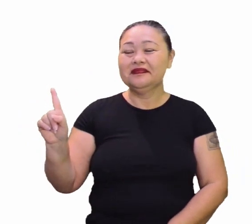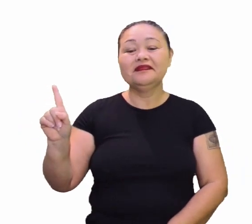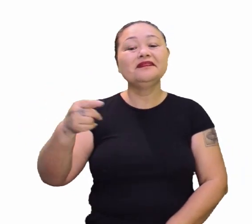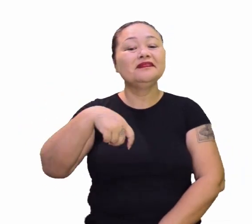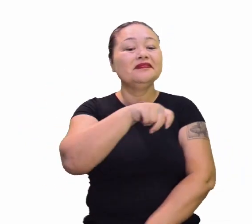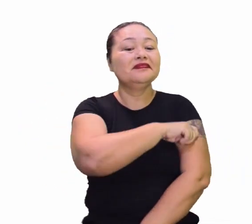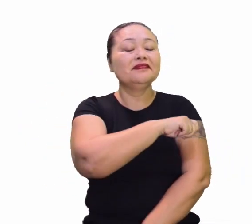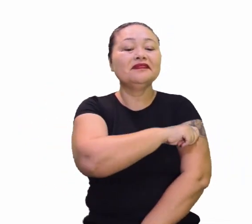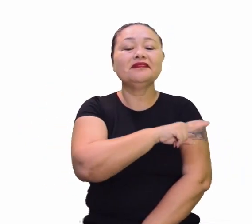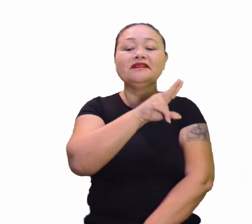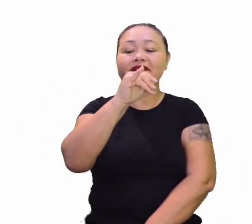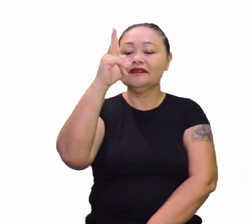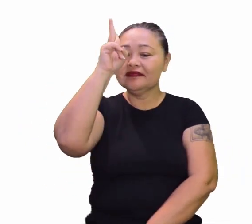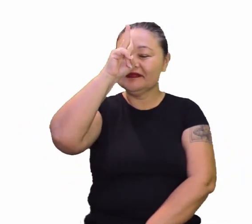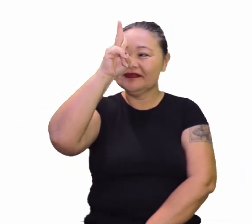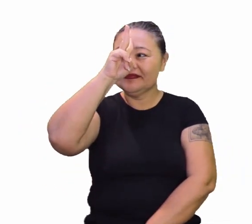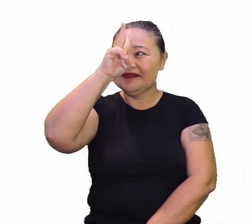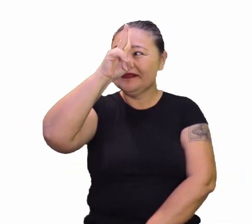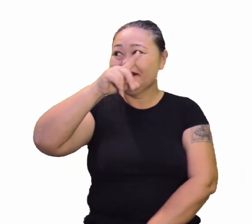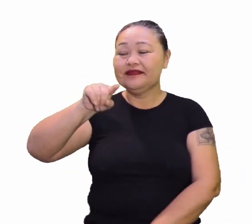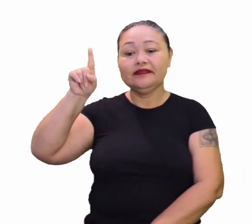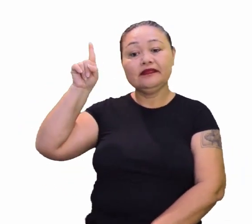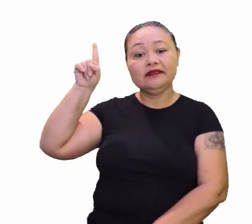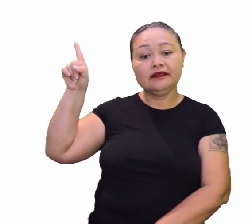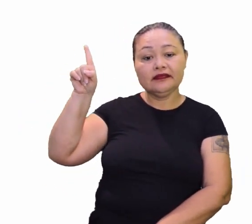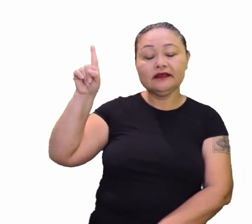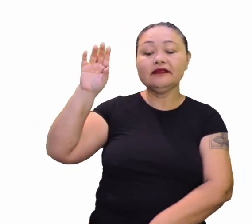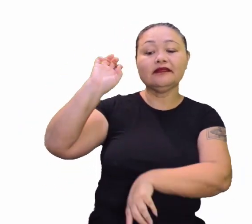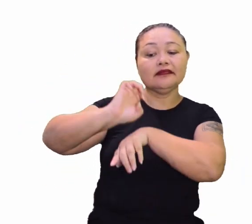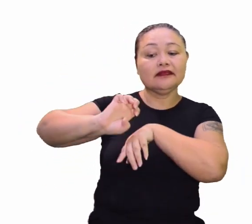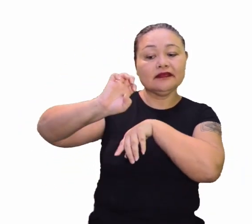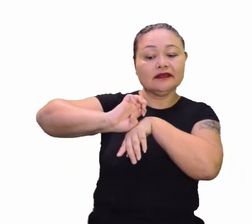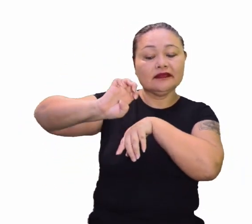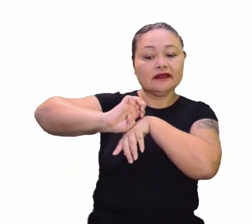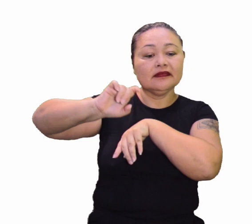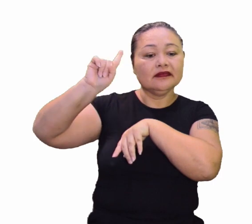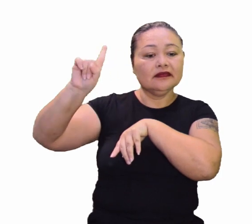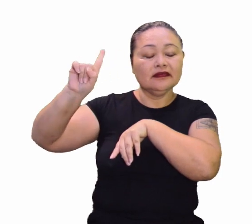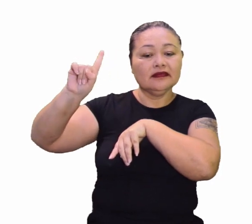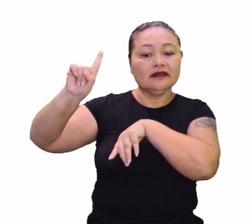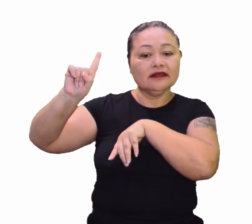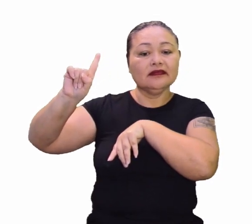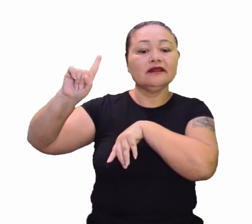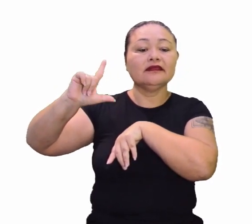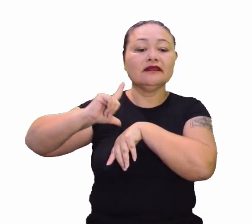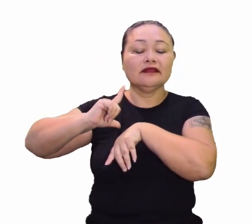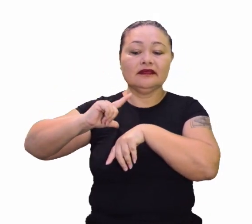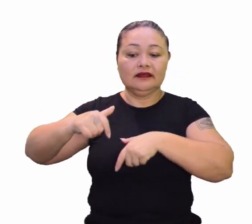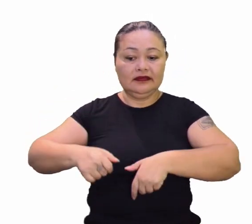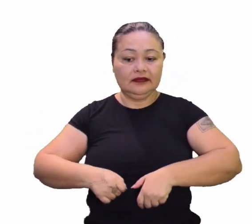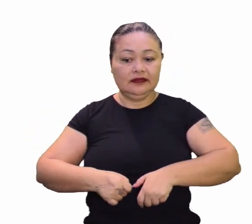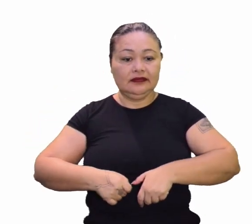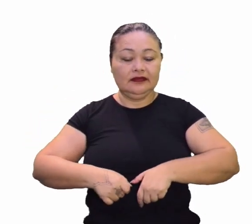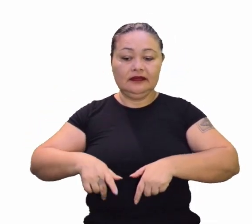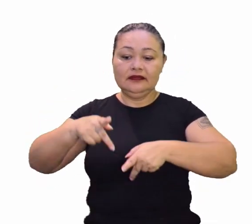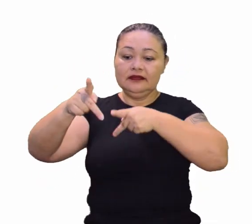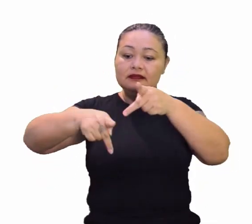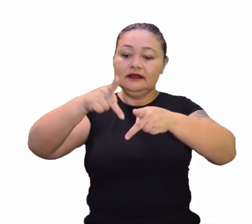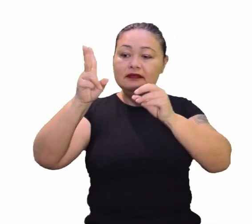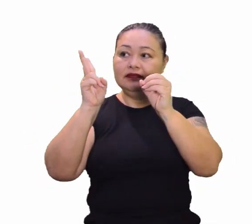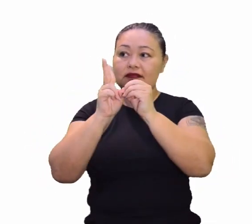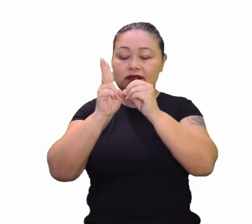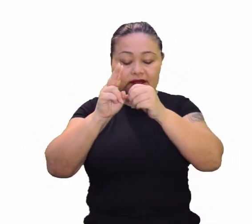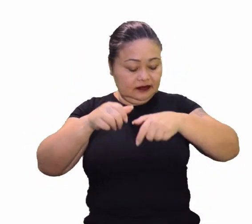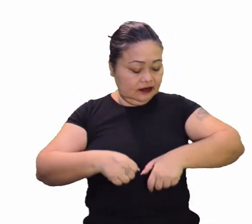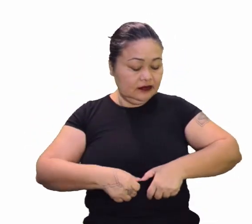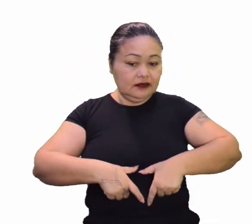nosso querido aluno vai lembrar que lá em Espigão do Oeste, Rogério, é o povo Cinta